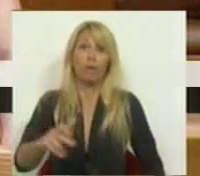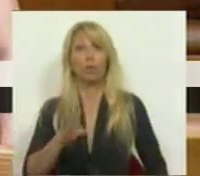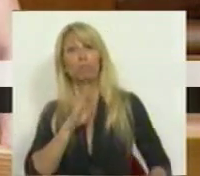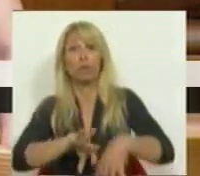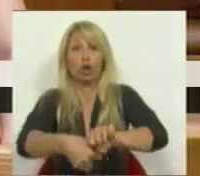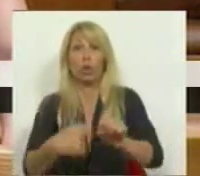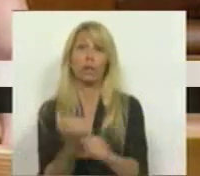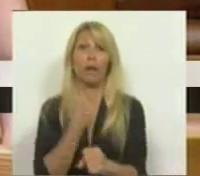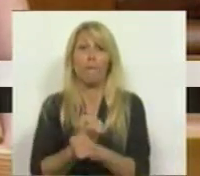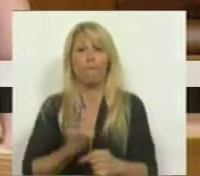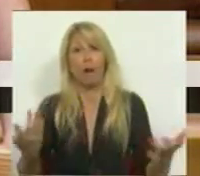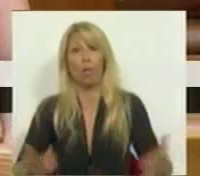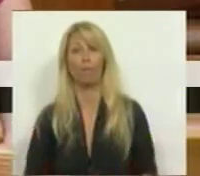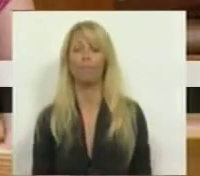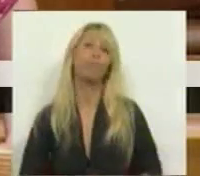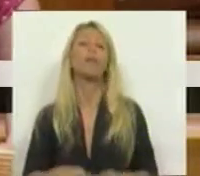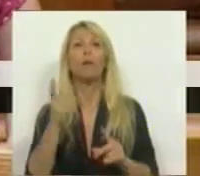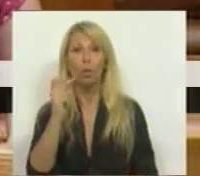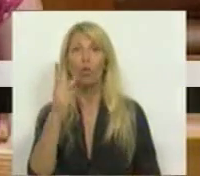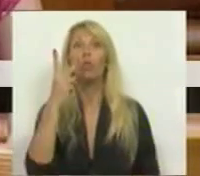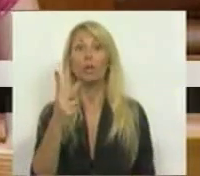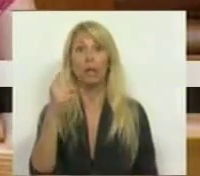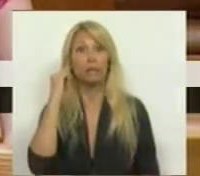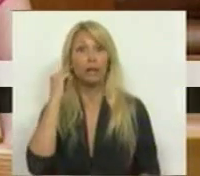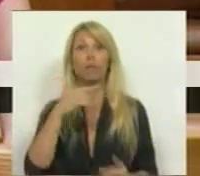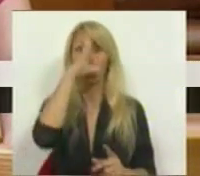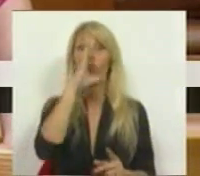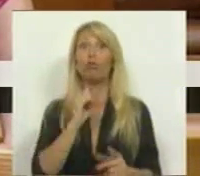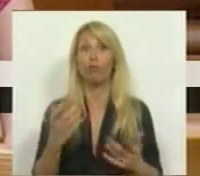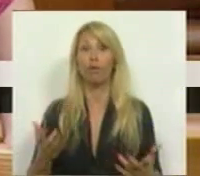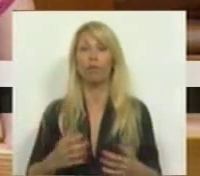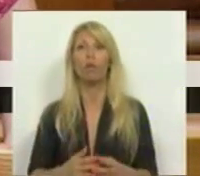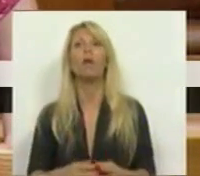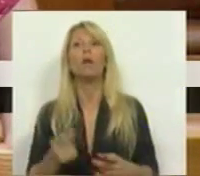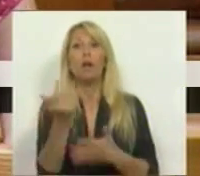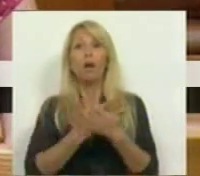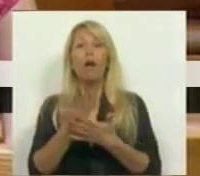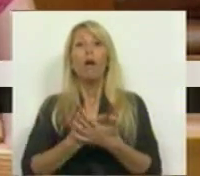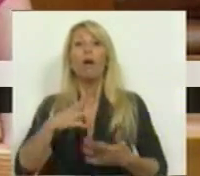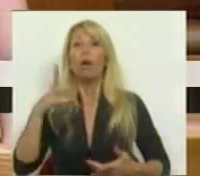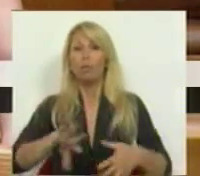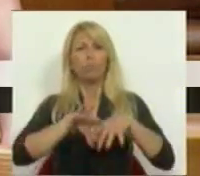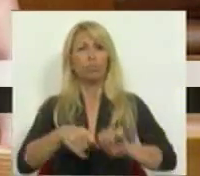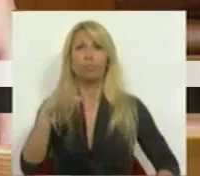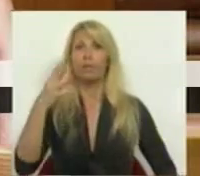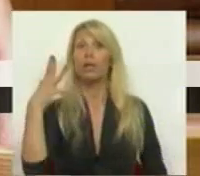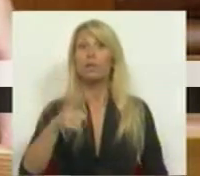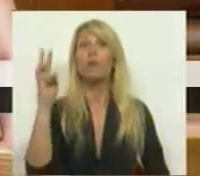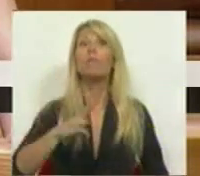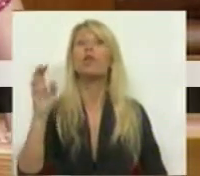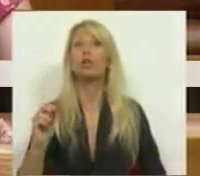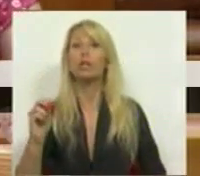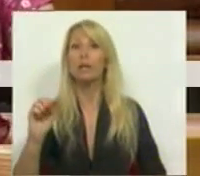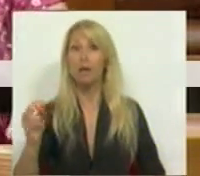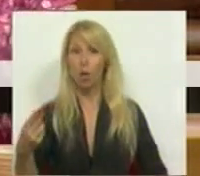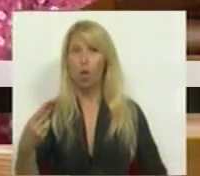emprego. Nos 2 anos deste Governo, a economia portuguesa destruiu cerca de 10 mil milhões de euros e